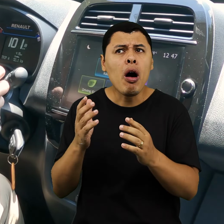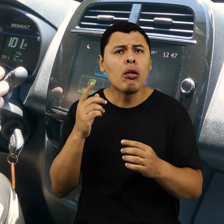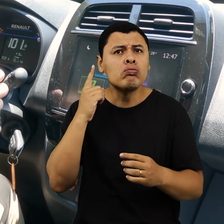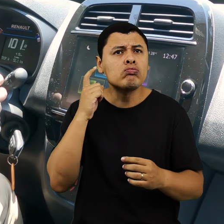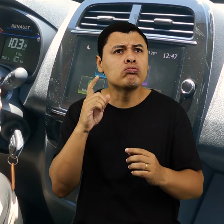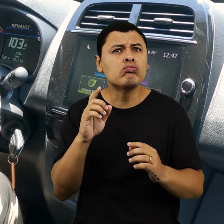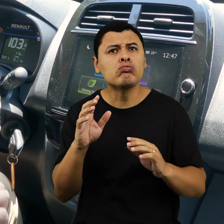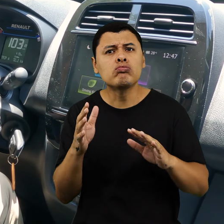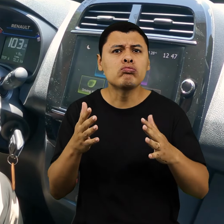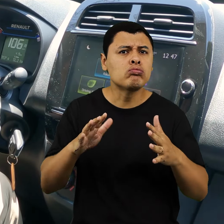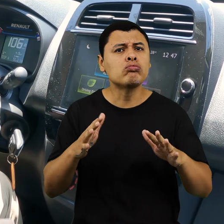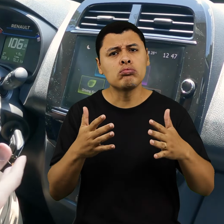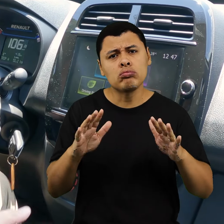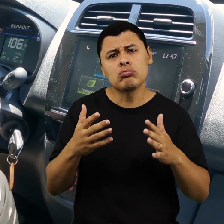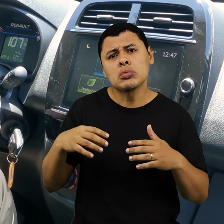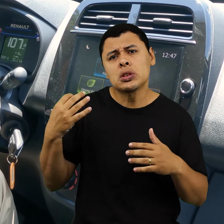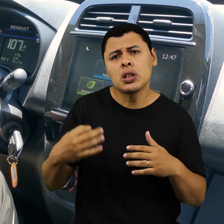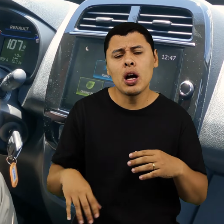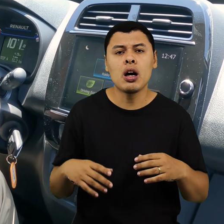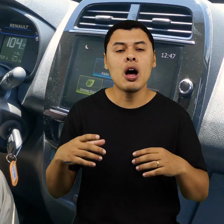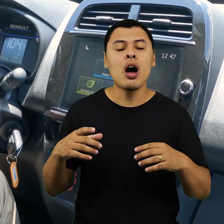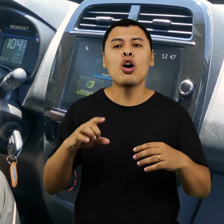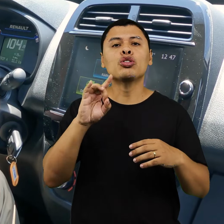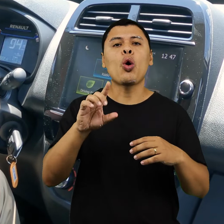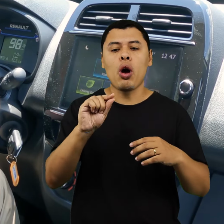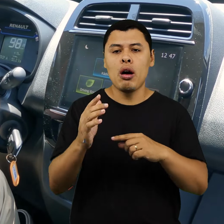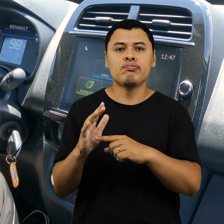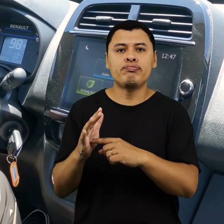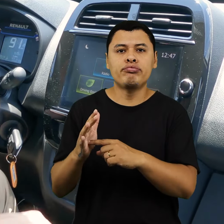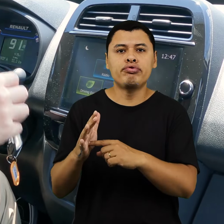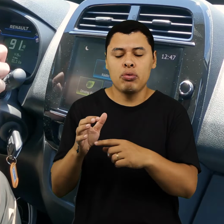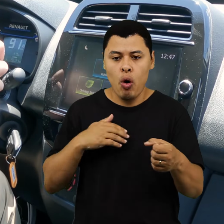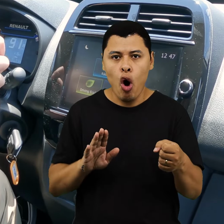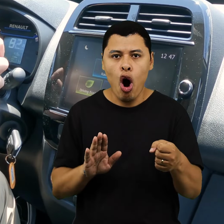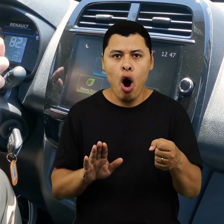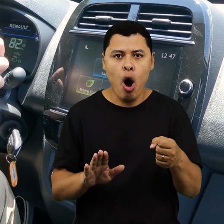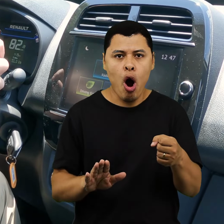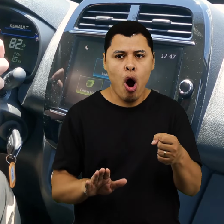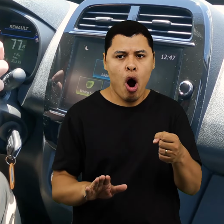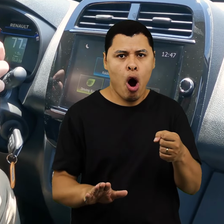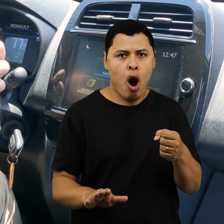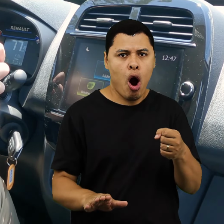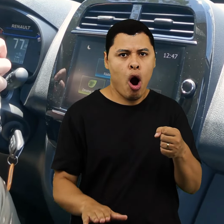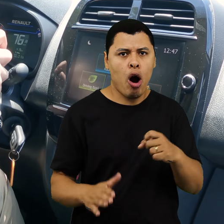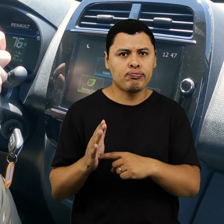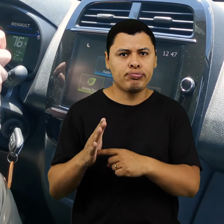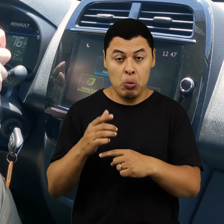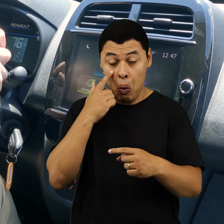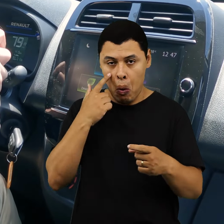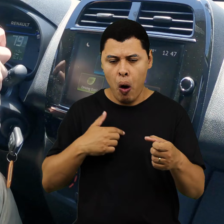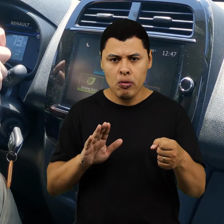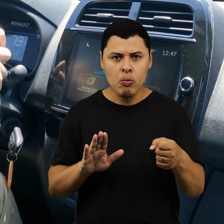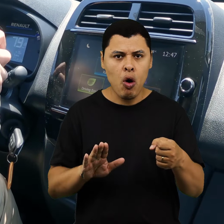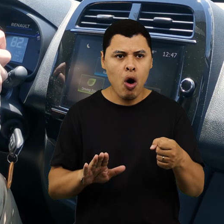correto. Tanto, lógico, você vai ter um pouco de intrusão de som de motor, né? Se eu puxar contagiros aqui, acelerar